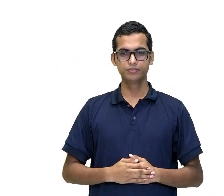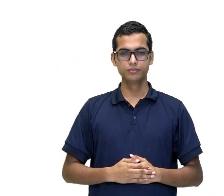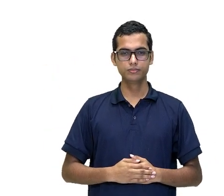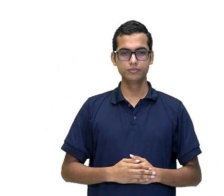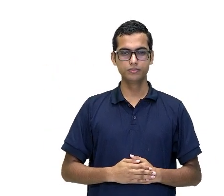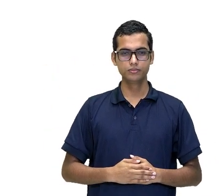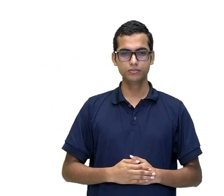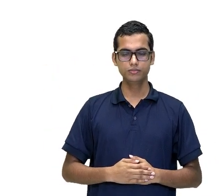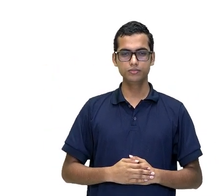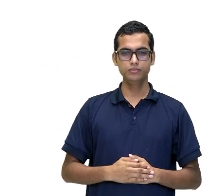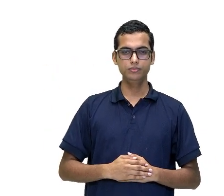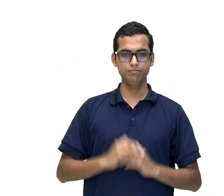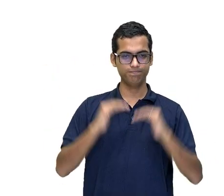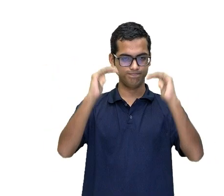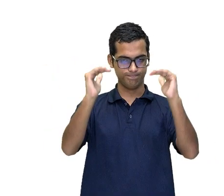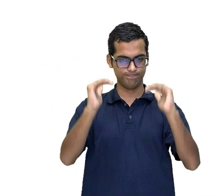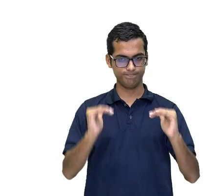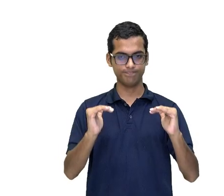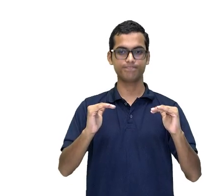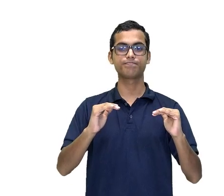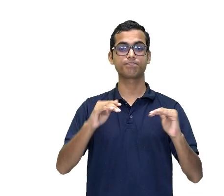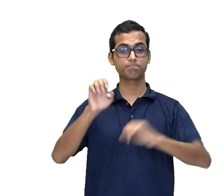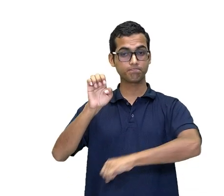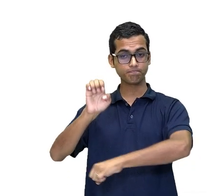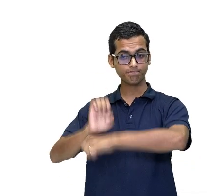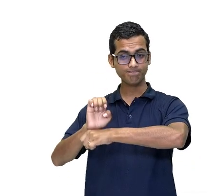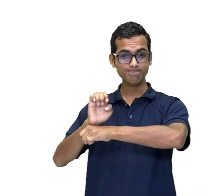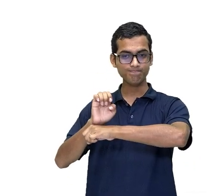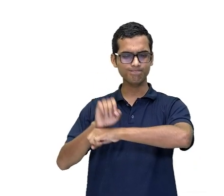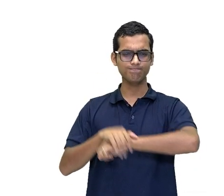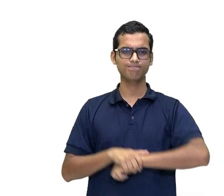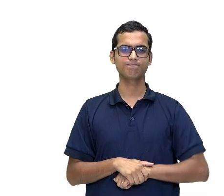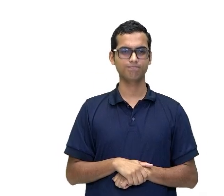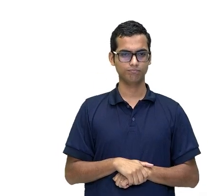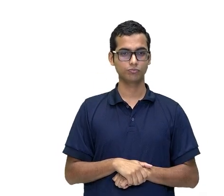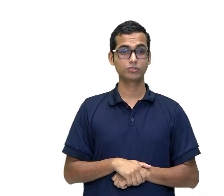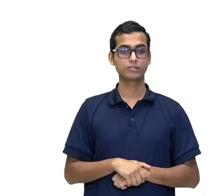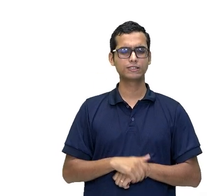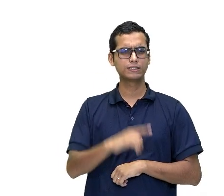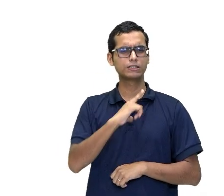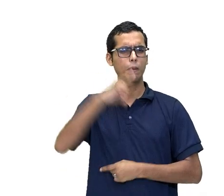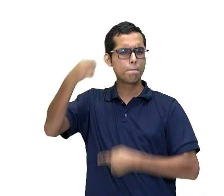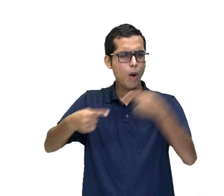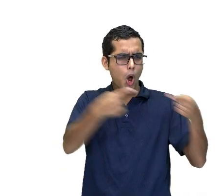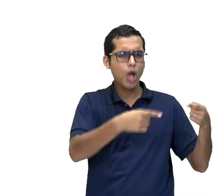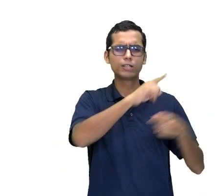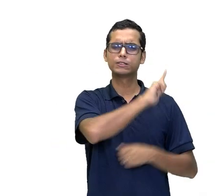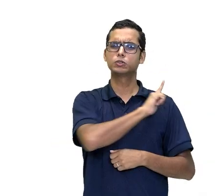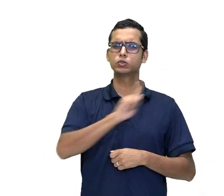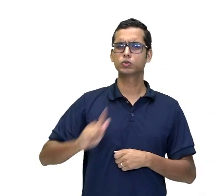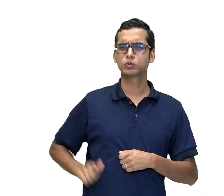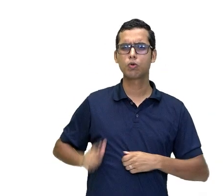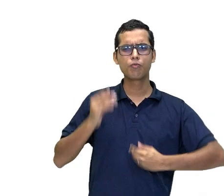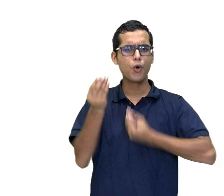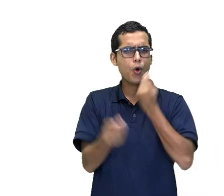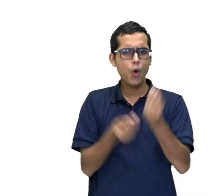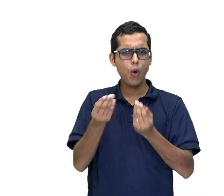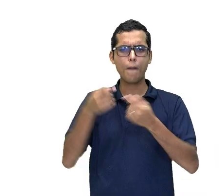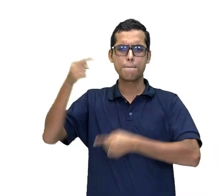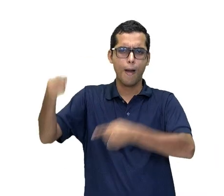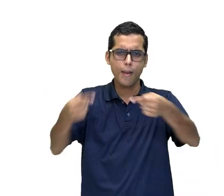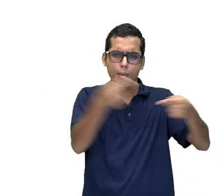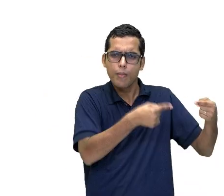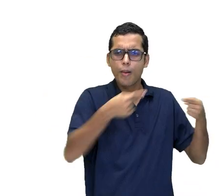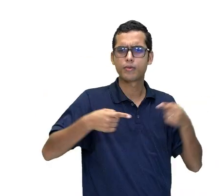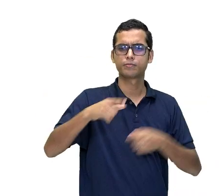âmbito estadual, né, existia então a política dos governadores. O que era essa política dos governadores,